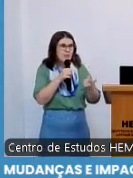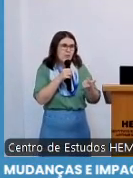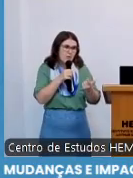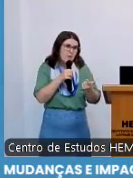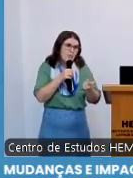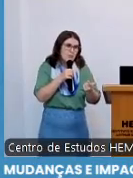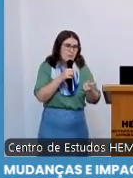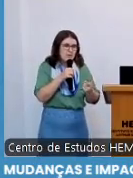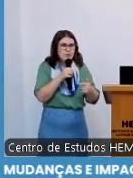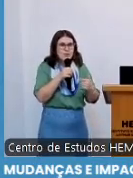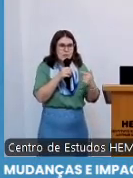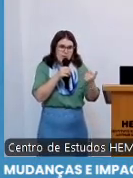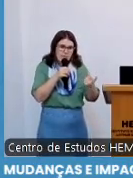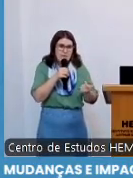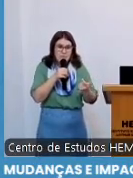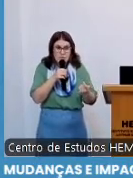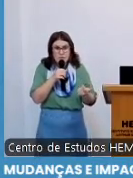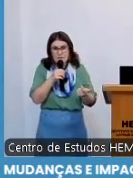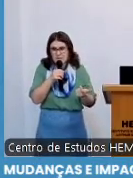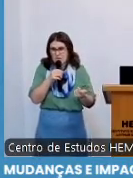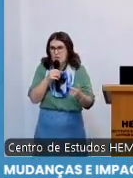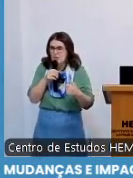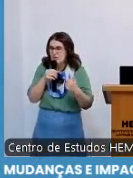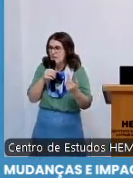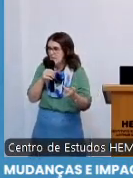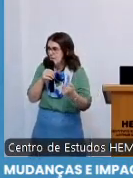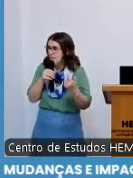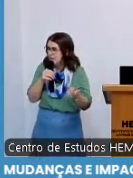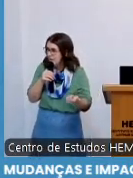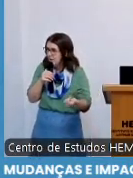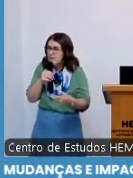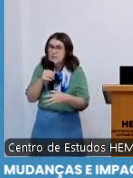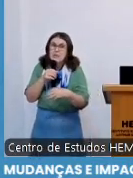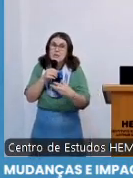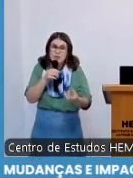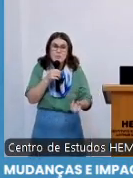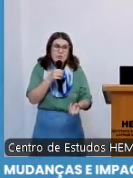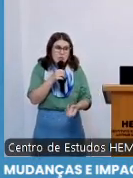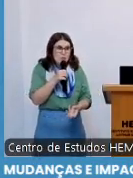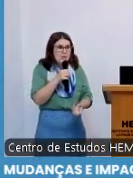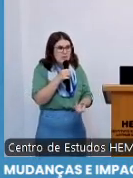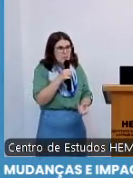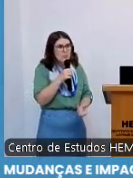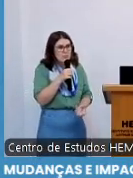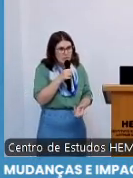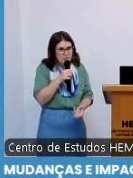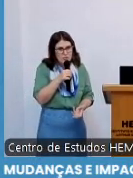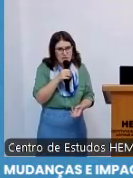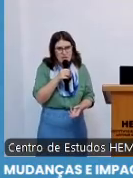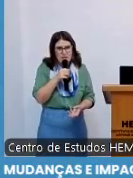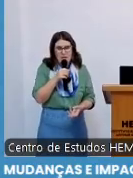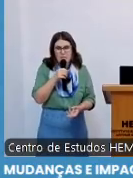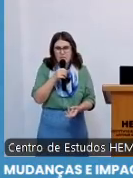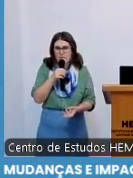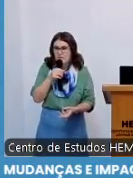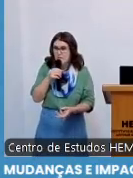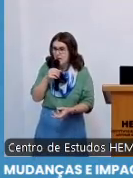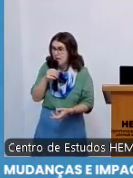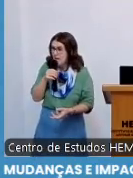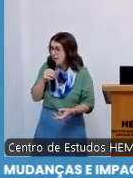momento que ela coloca um, a gente tem um receio muito grande de que, então, a maioria diminua o número de RPPs que